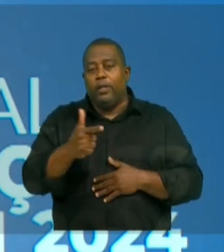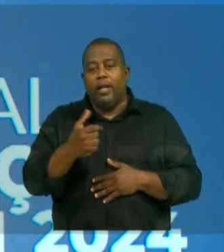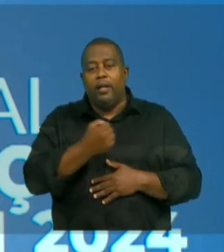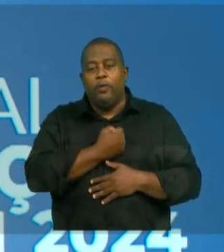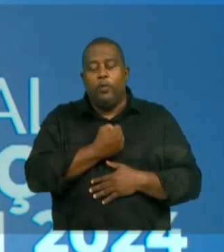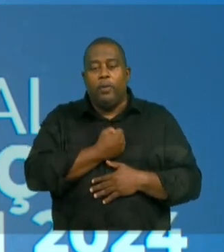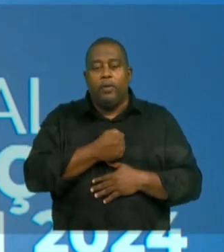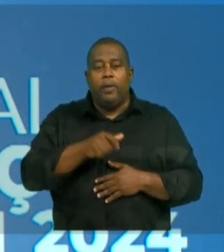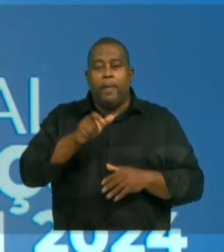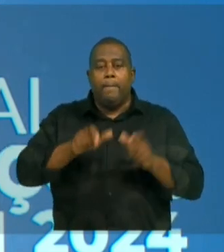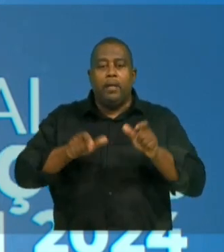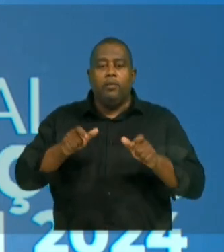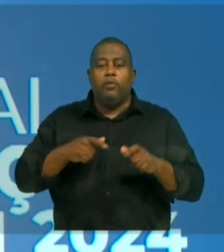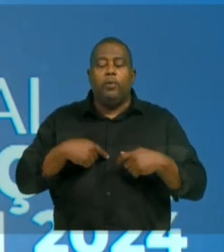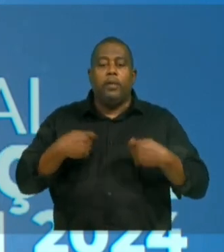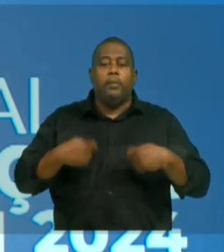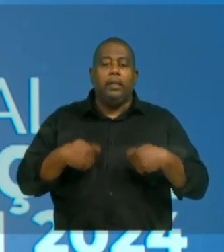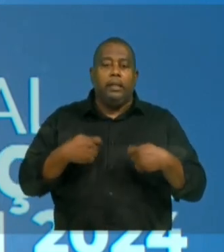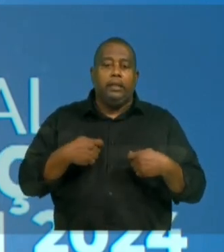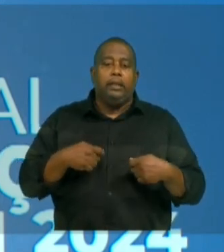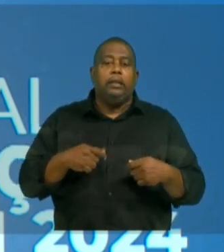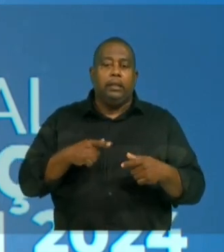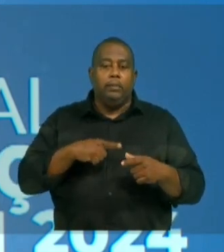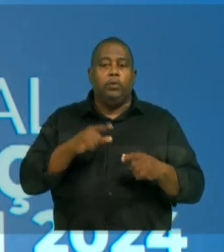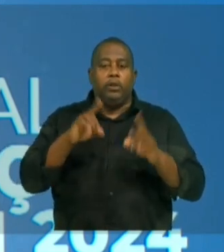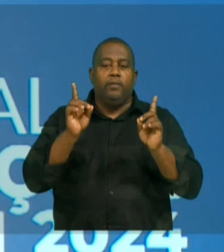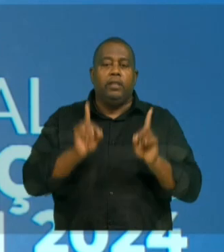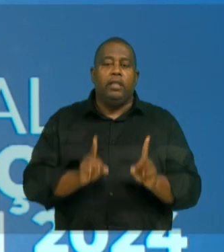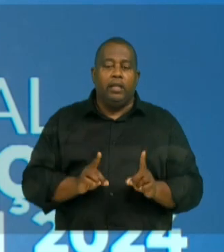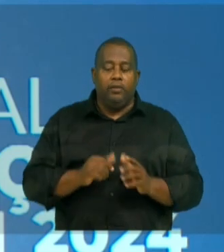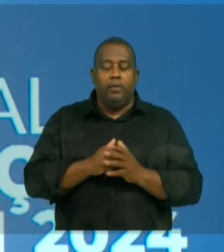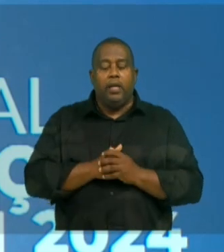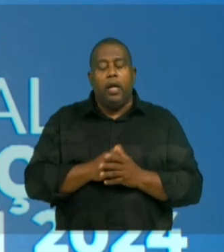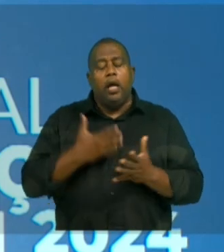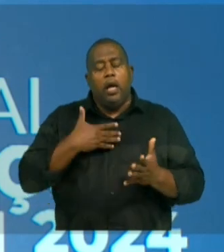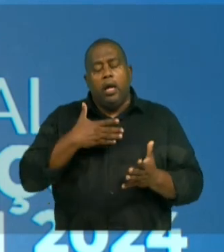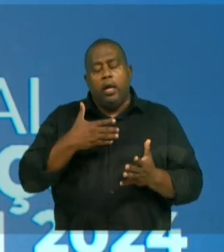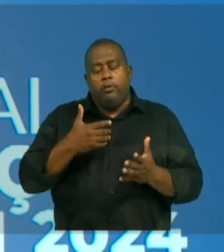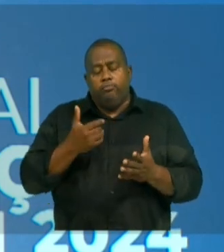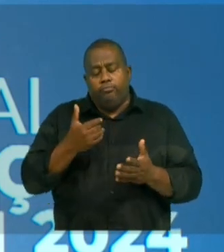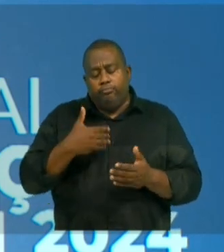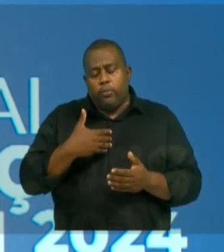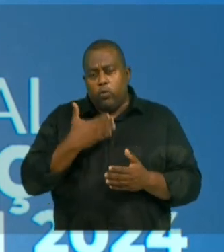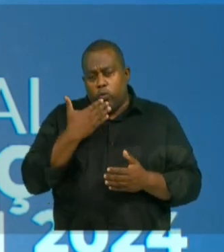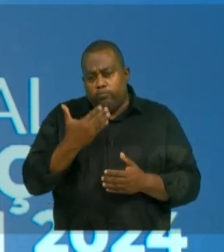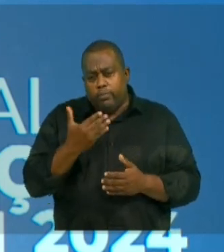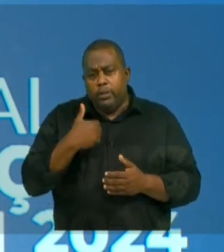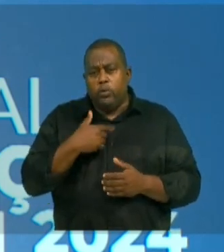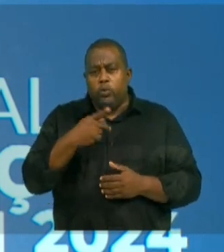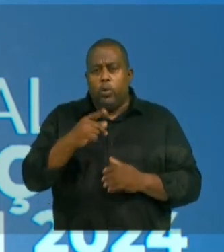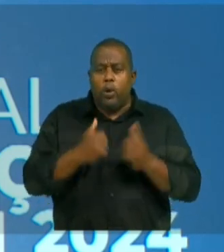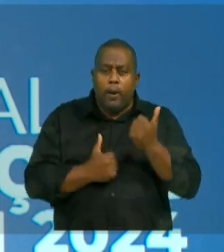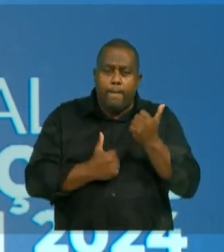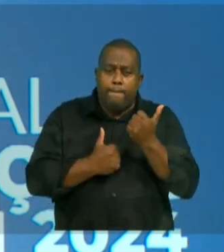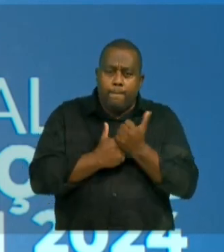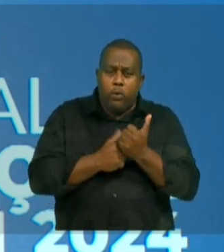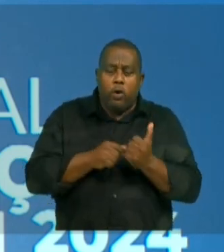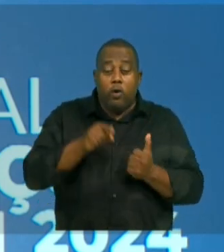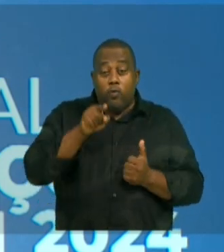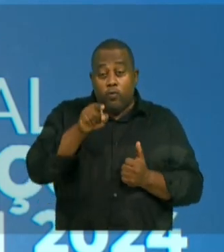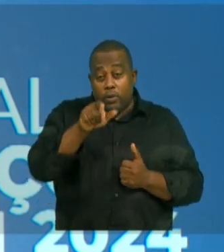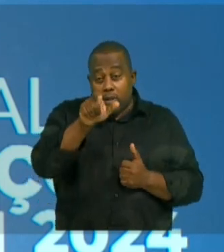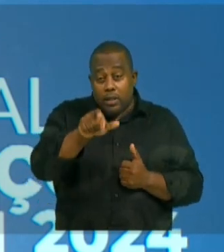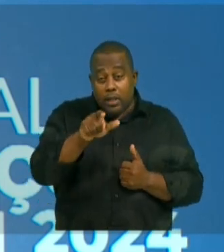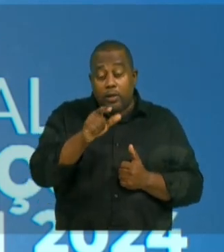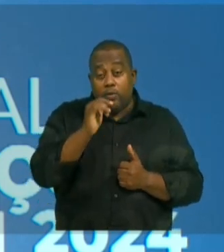né das pessoas que sem necessidade então estamos aí conto com a sua colaboração com o seu apoio é com você que eu estou